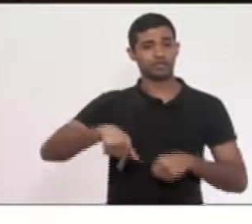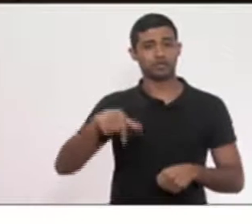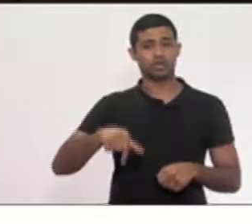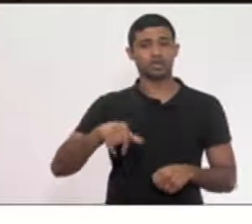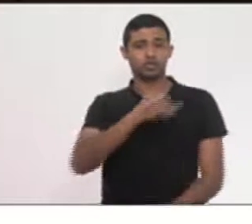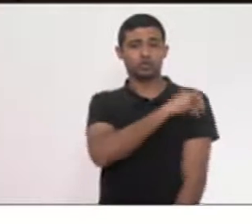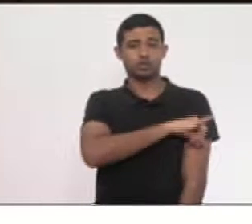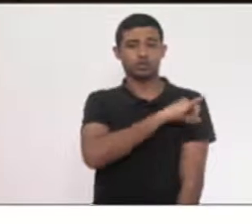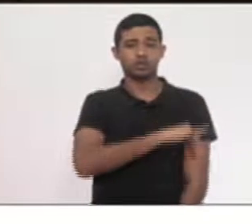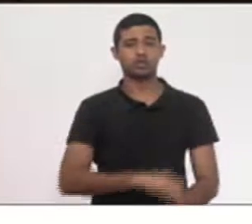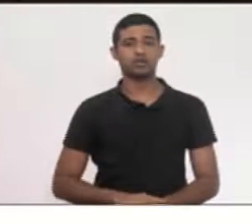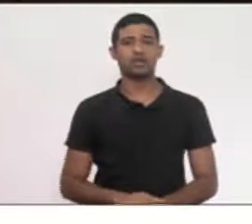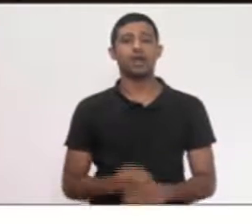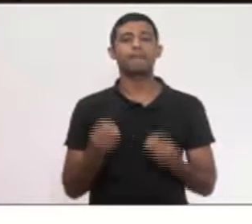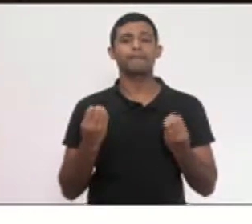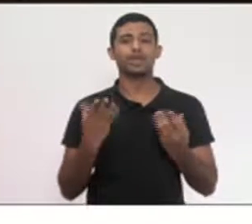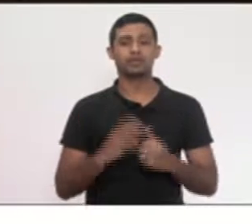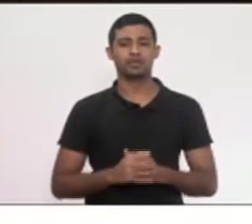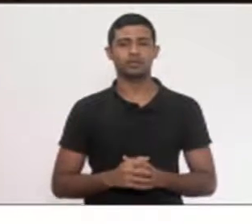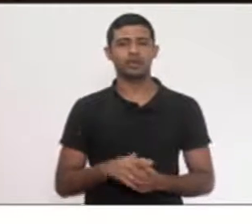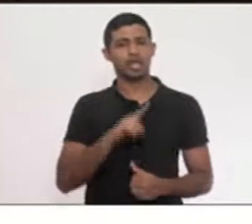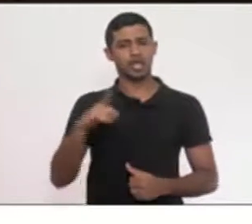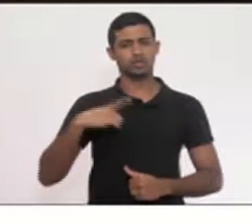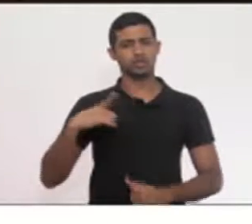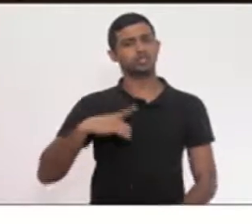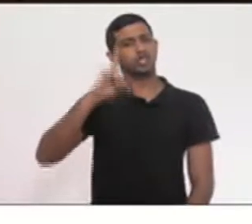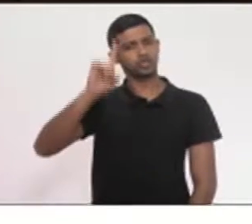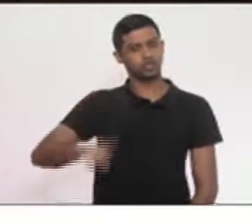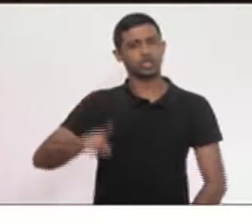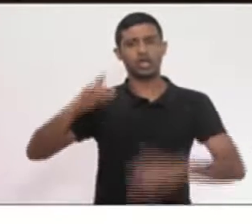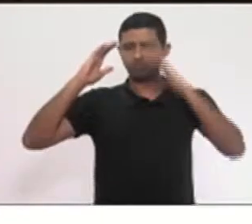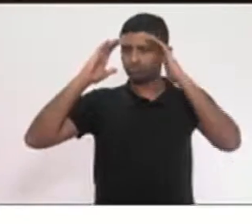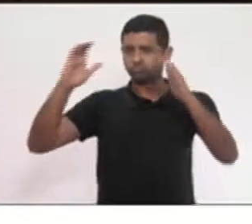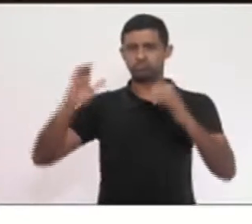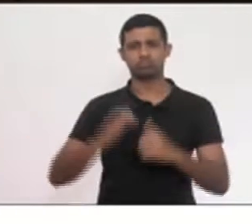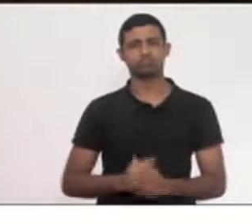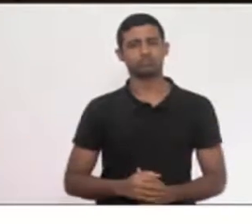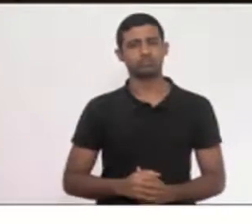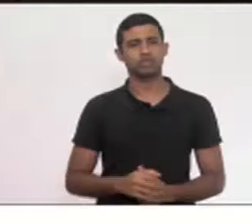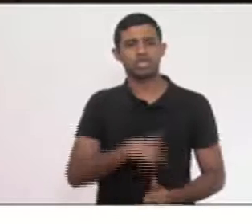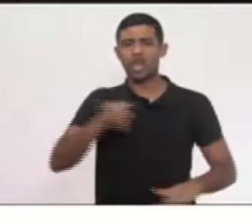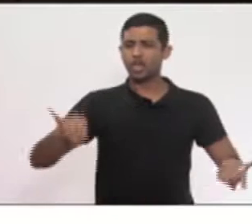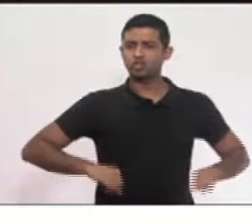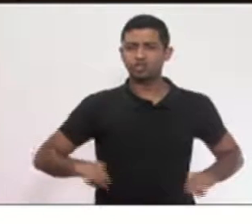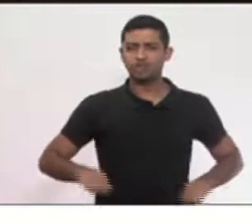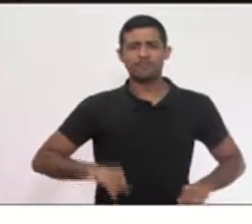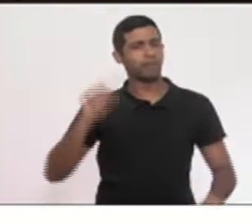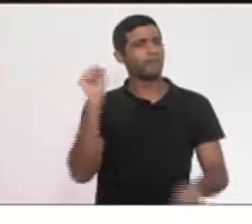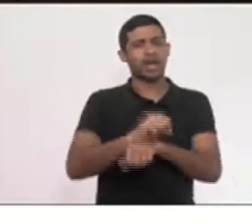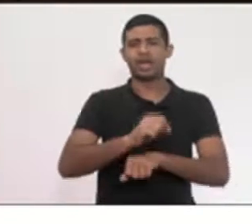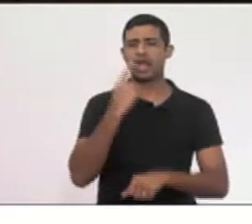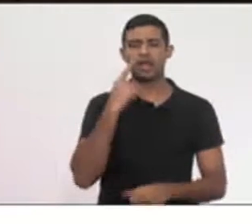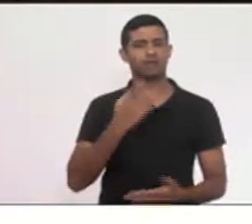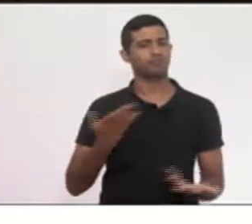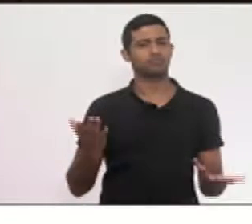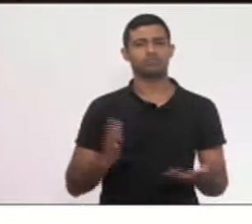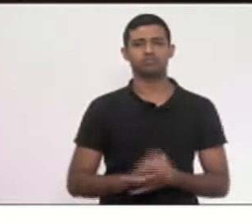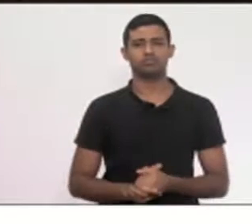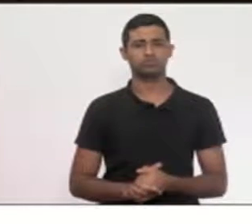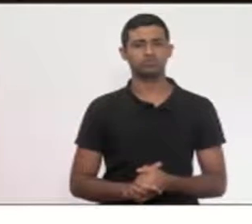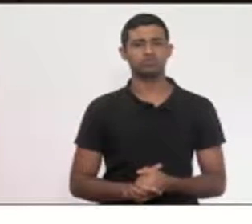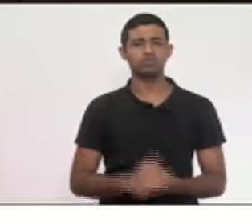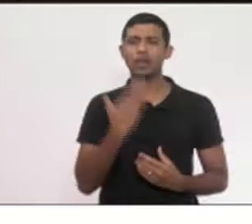Janeiro, para que eles possam ter seus direitos respeitados e não sofram com uma distorção, sendo uma